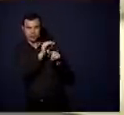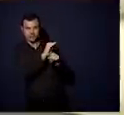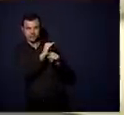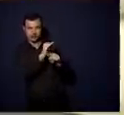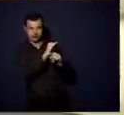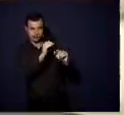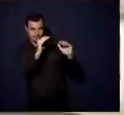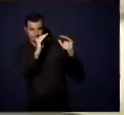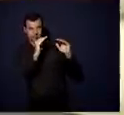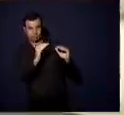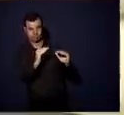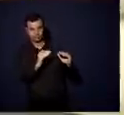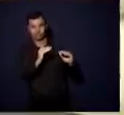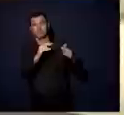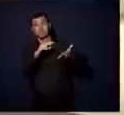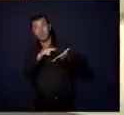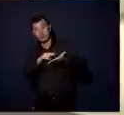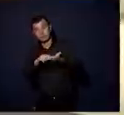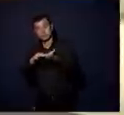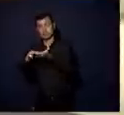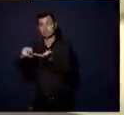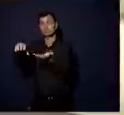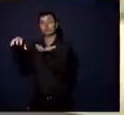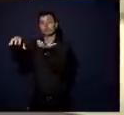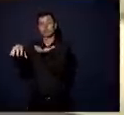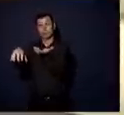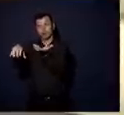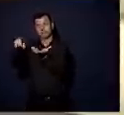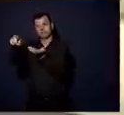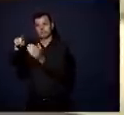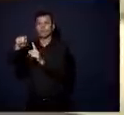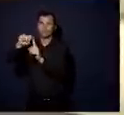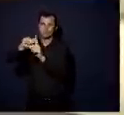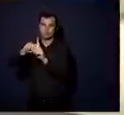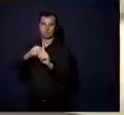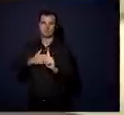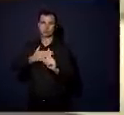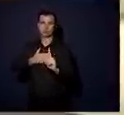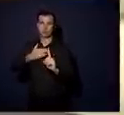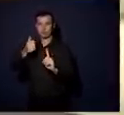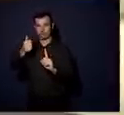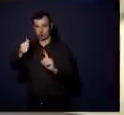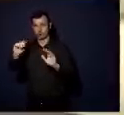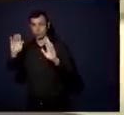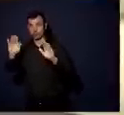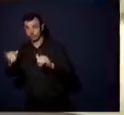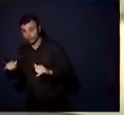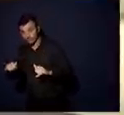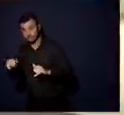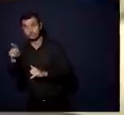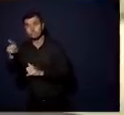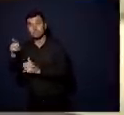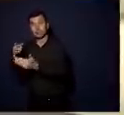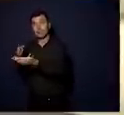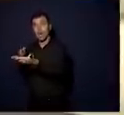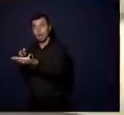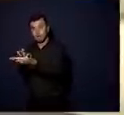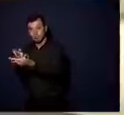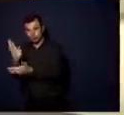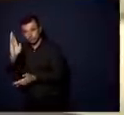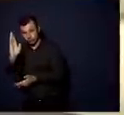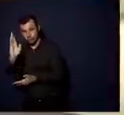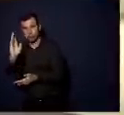é enviada para o congresso no final de agosto uma vez aprovado que é o que a gente chama de orçamento a execução o pagamento é feito